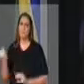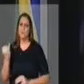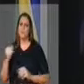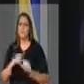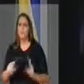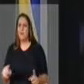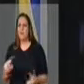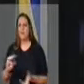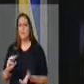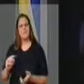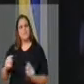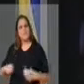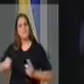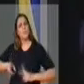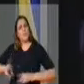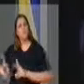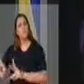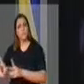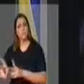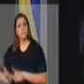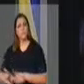temos que continuar